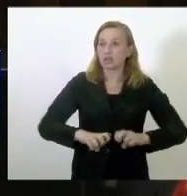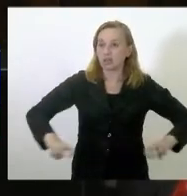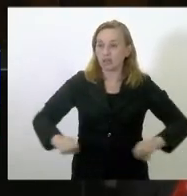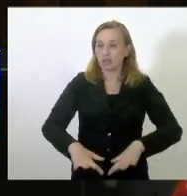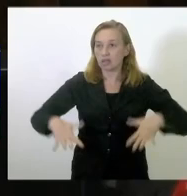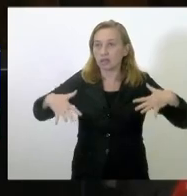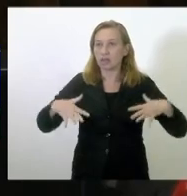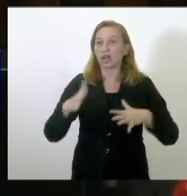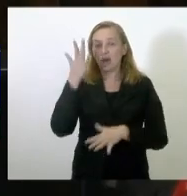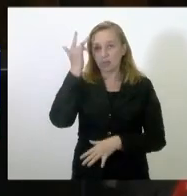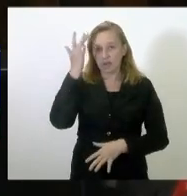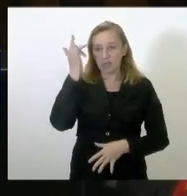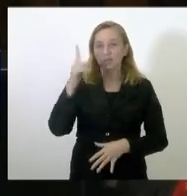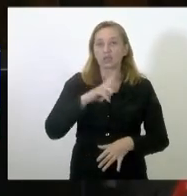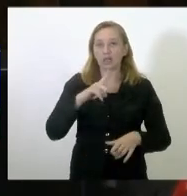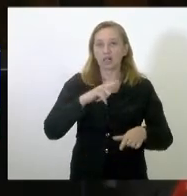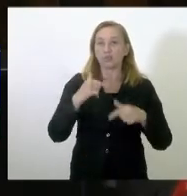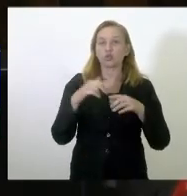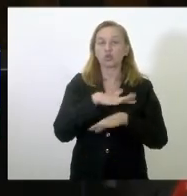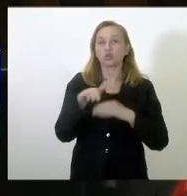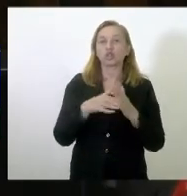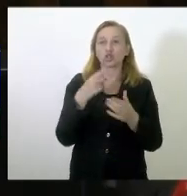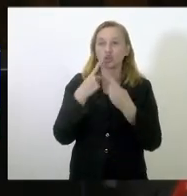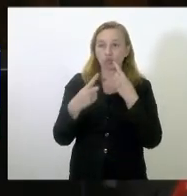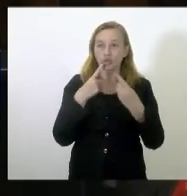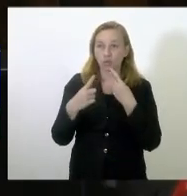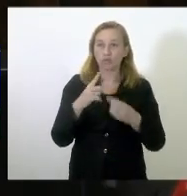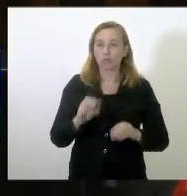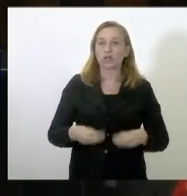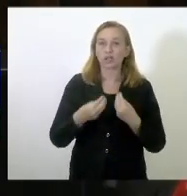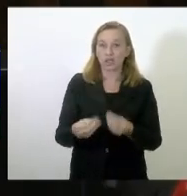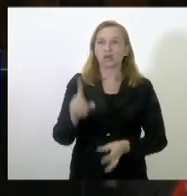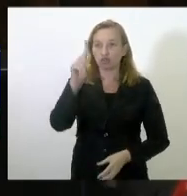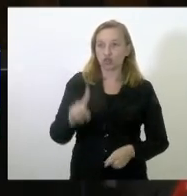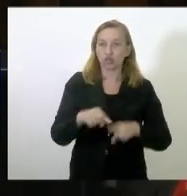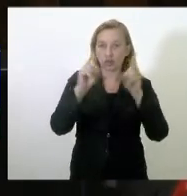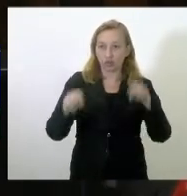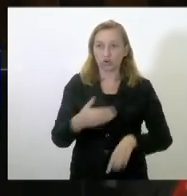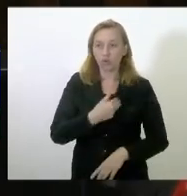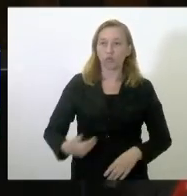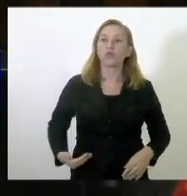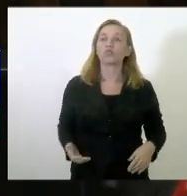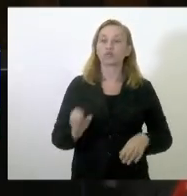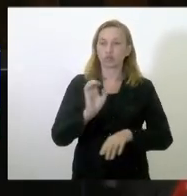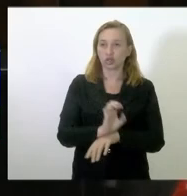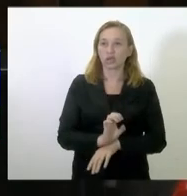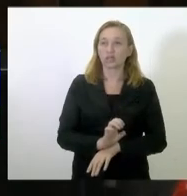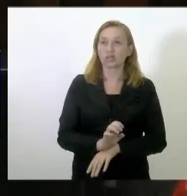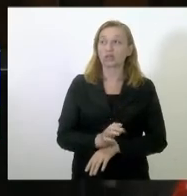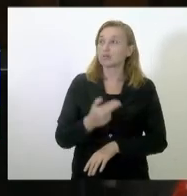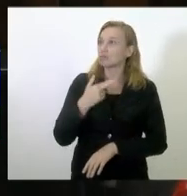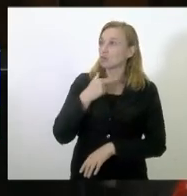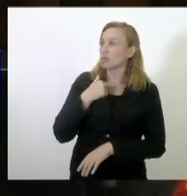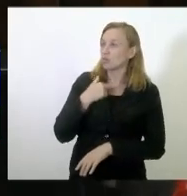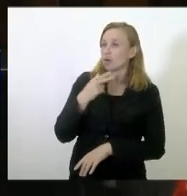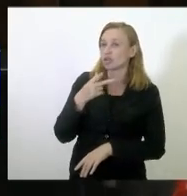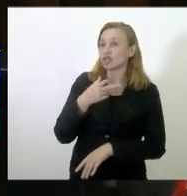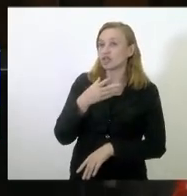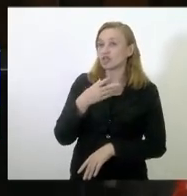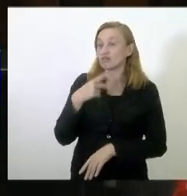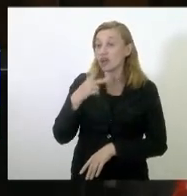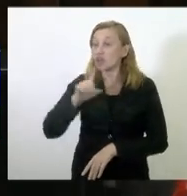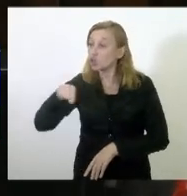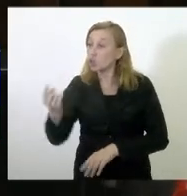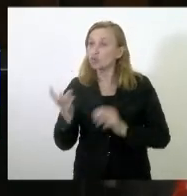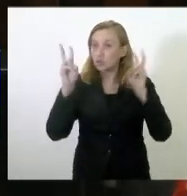discussão necessária para garantir os direitos do servidor público aqui nesse Estado. Além disso, a gente não pode se esquivar de falar de outro tema